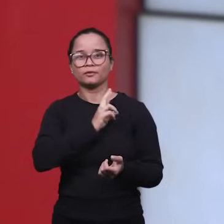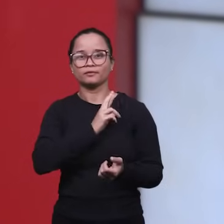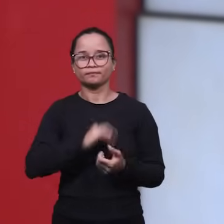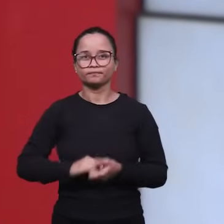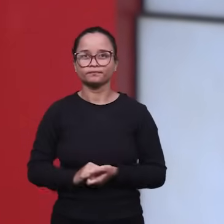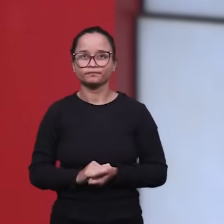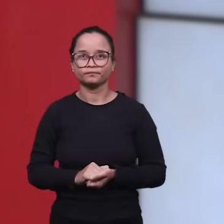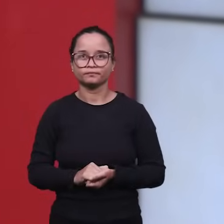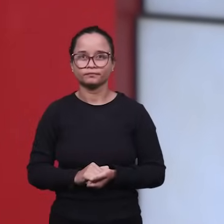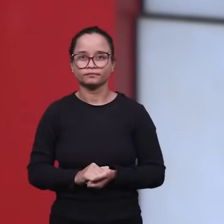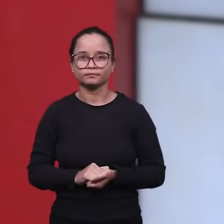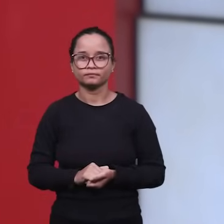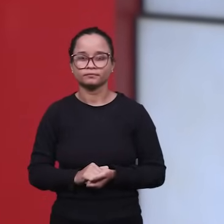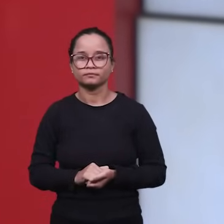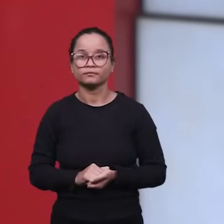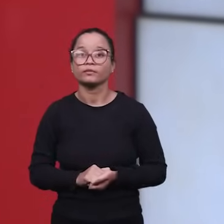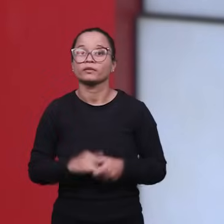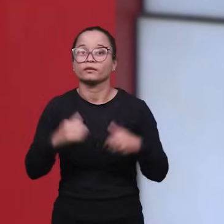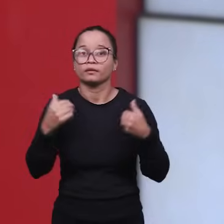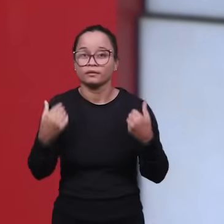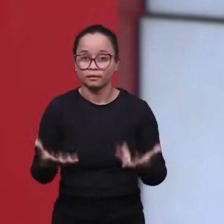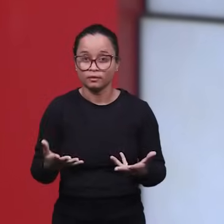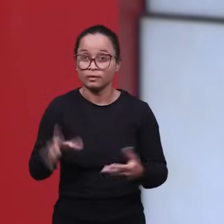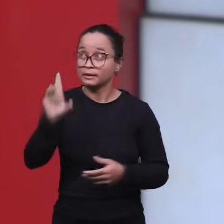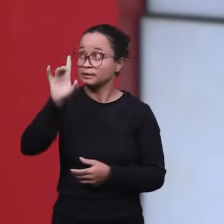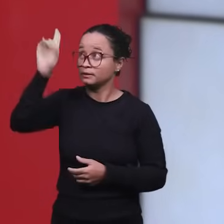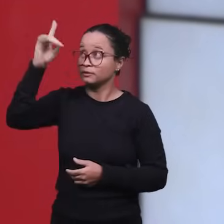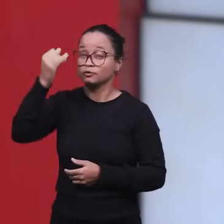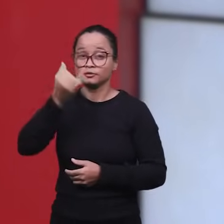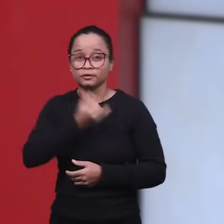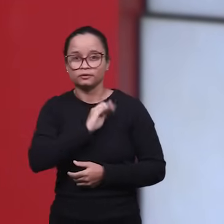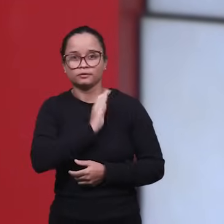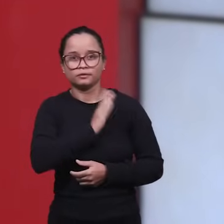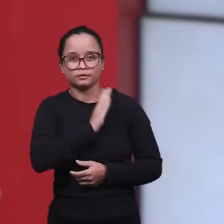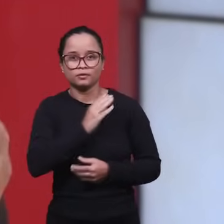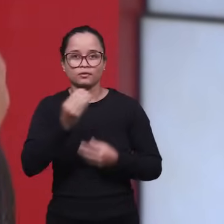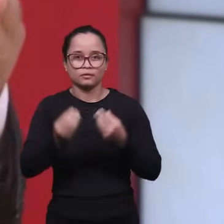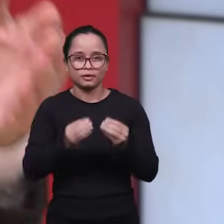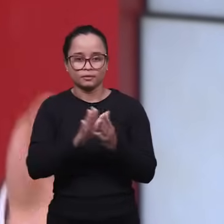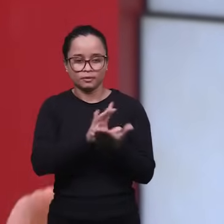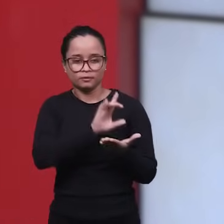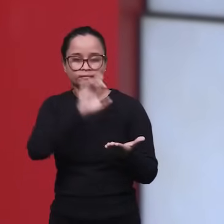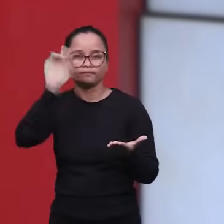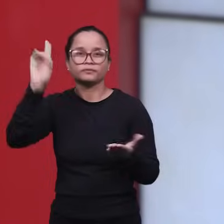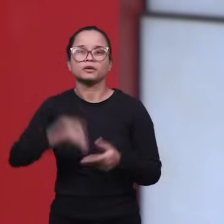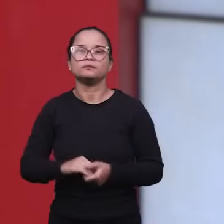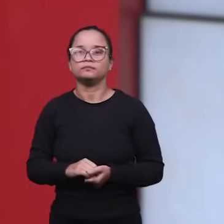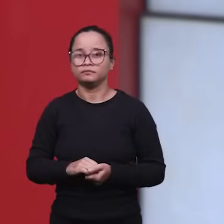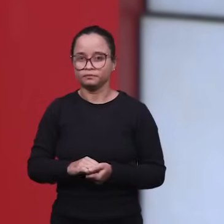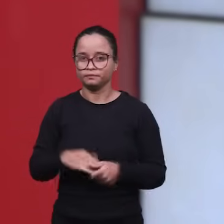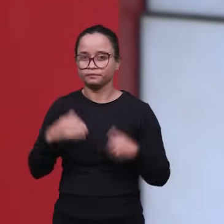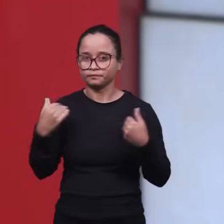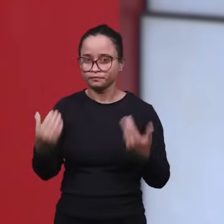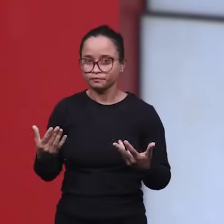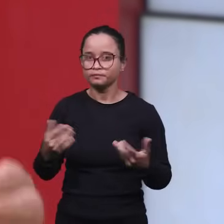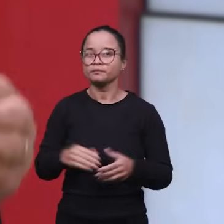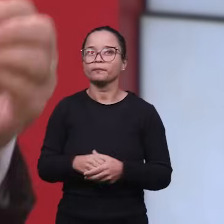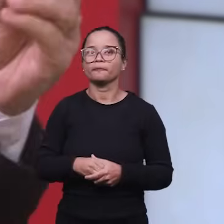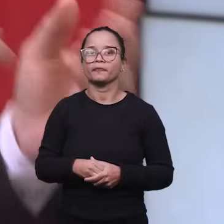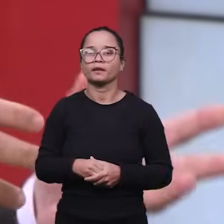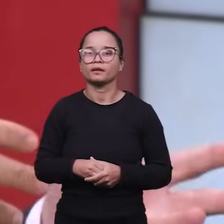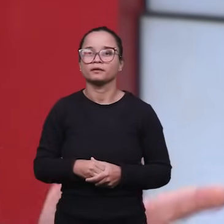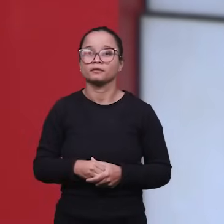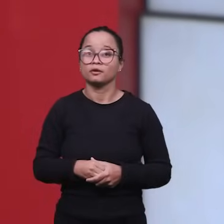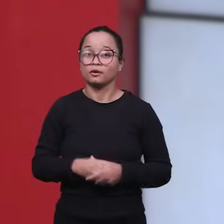experiência da resposta que ele teve. Ou seja, Deus fala através da palavra, Deus fala através dos dons, através dos sonhos. É só o homem